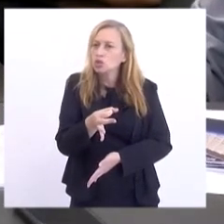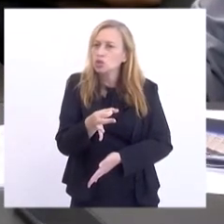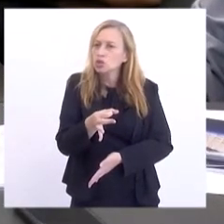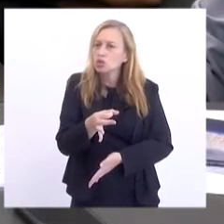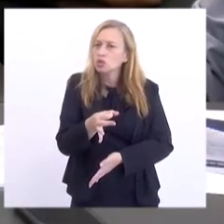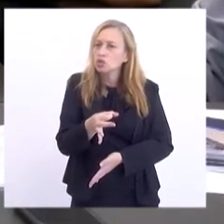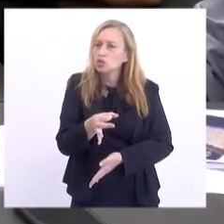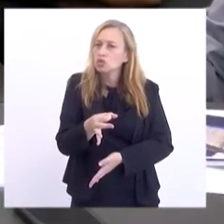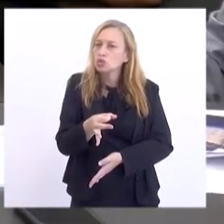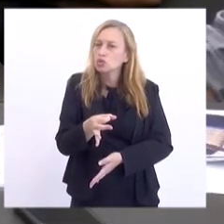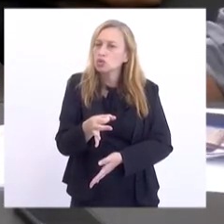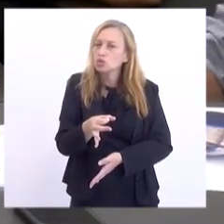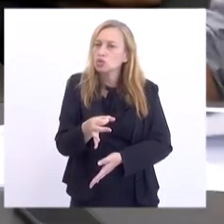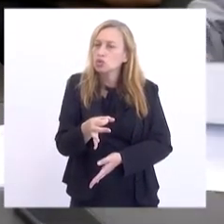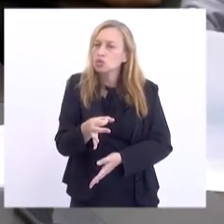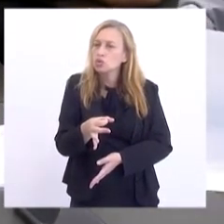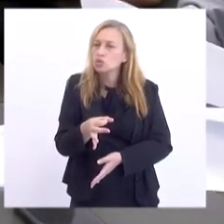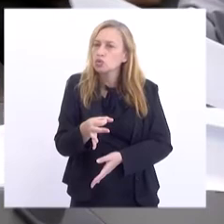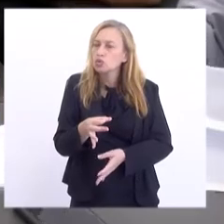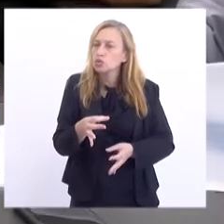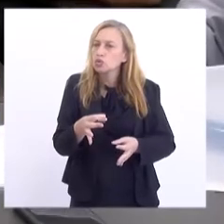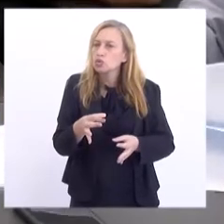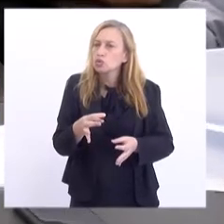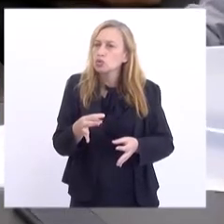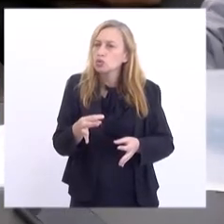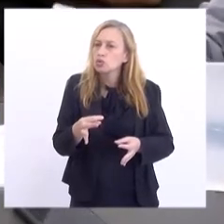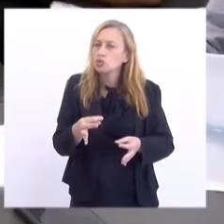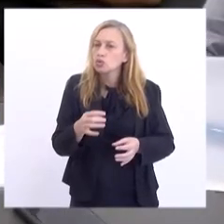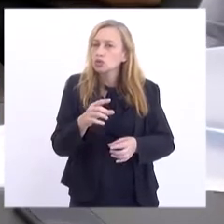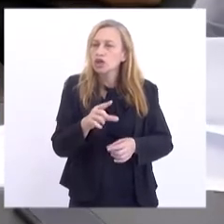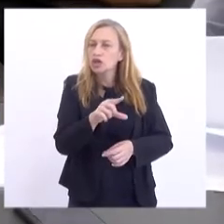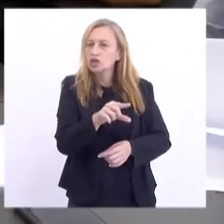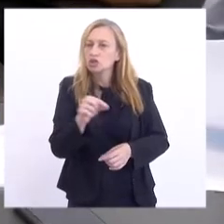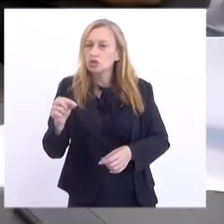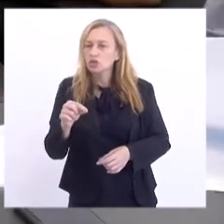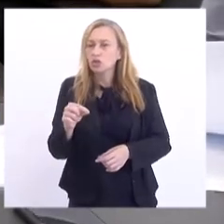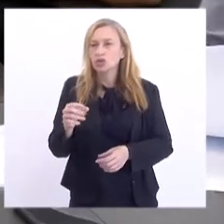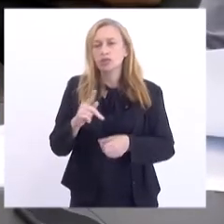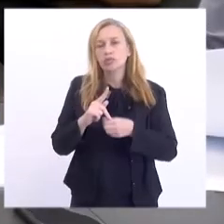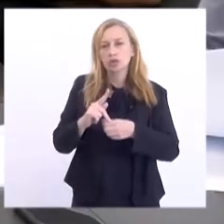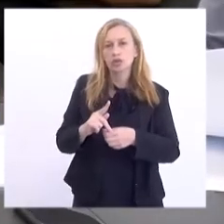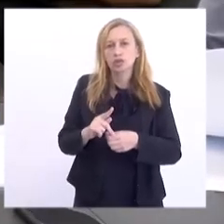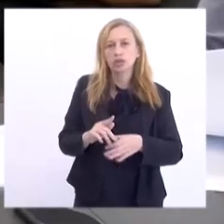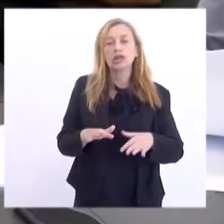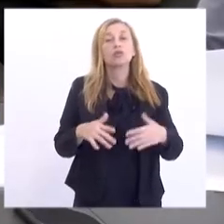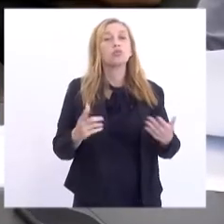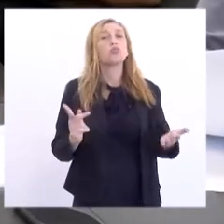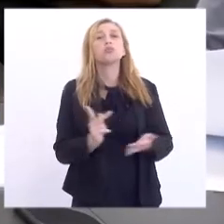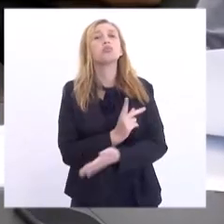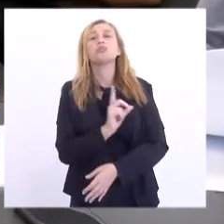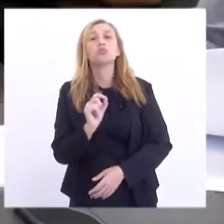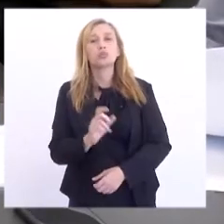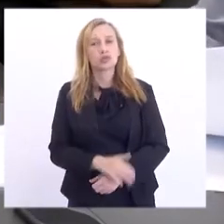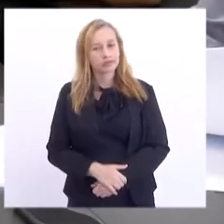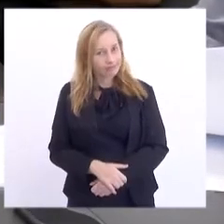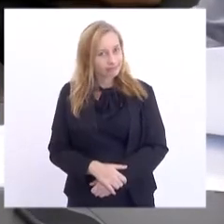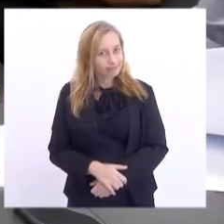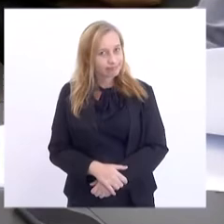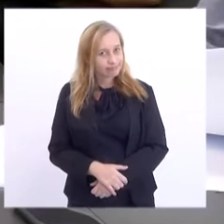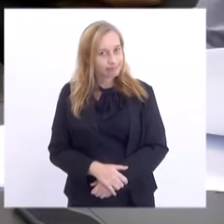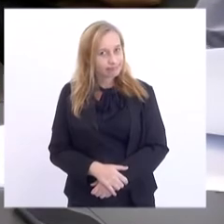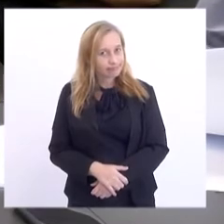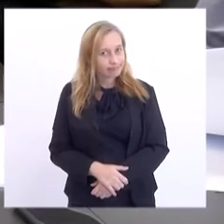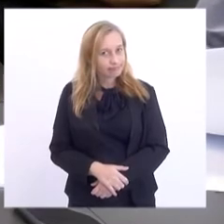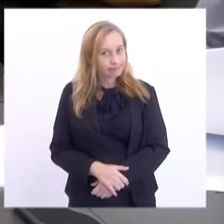que a sua decisão da procuradoria aí o que que acontece quer dizer nós